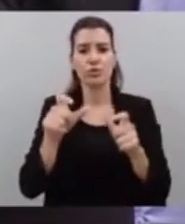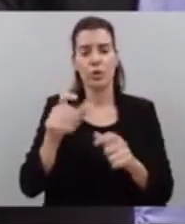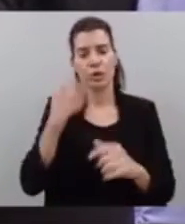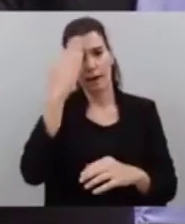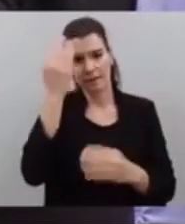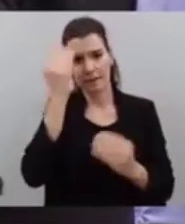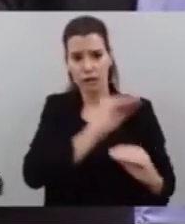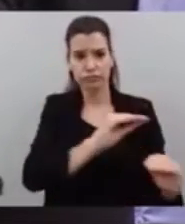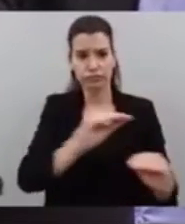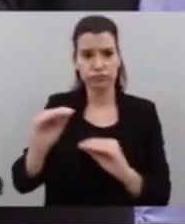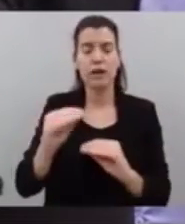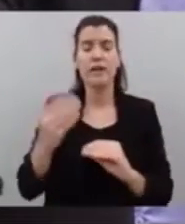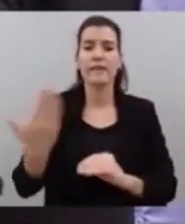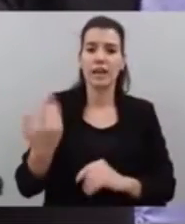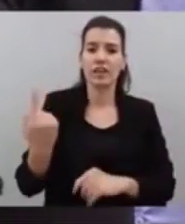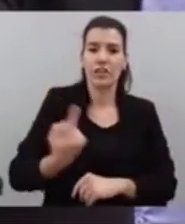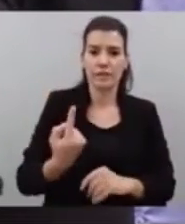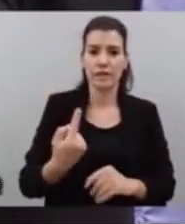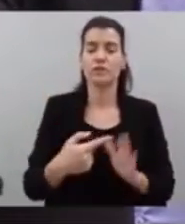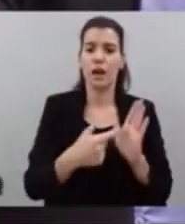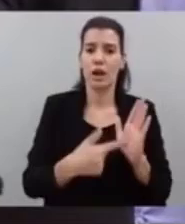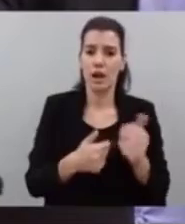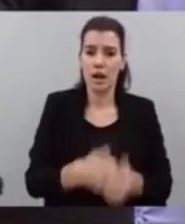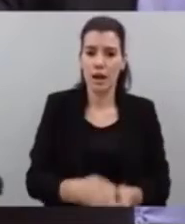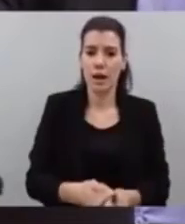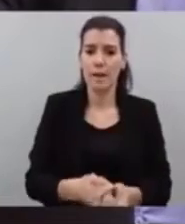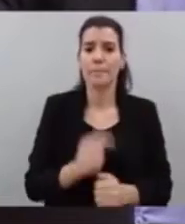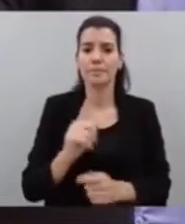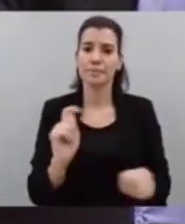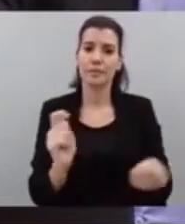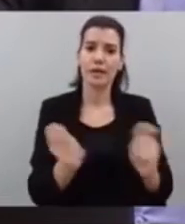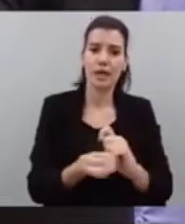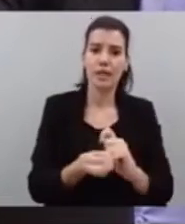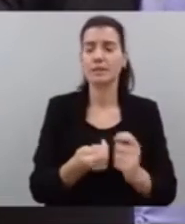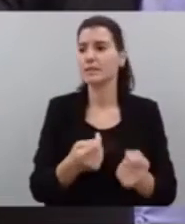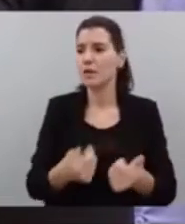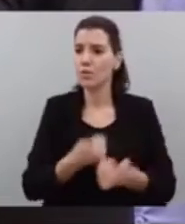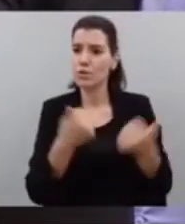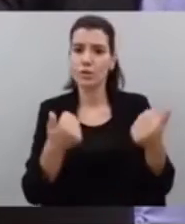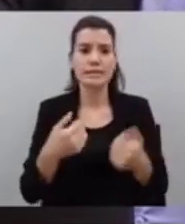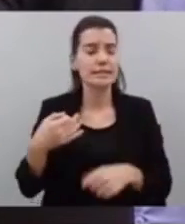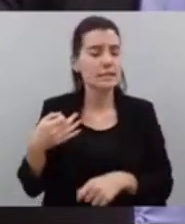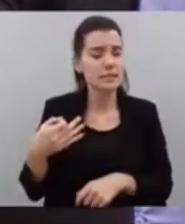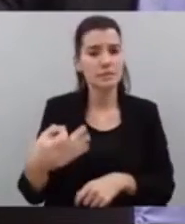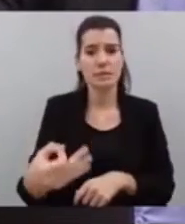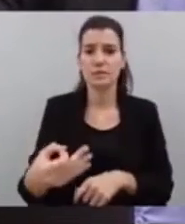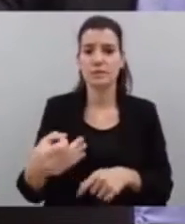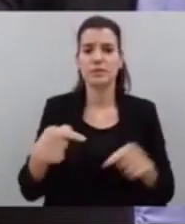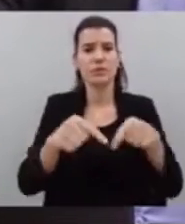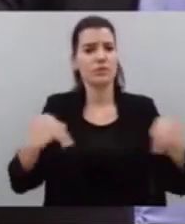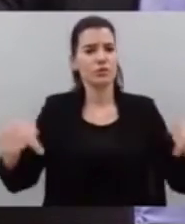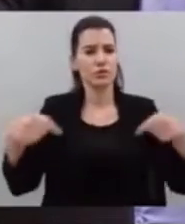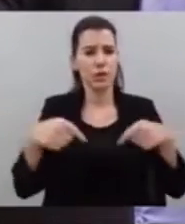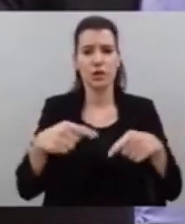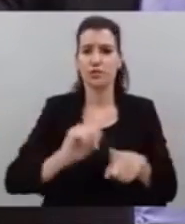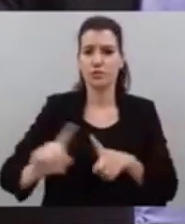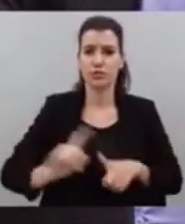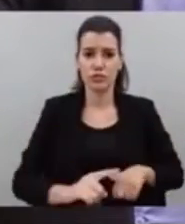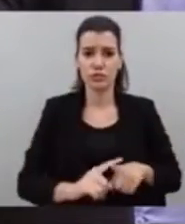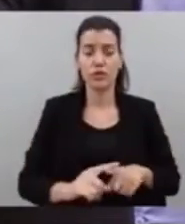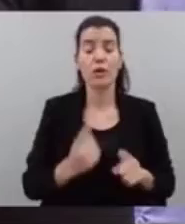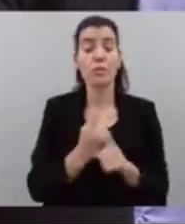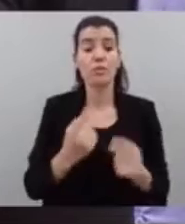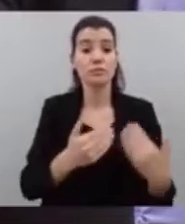dos deveres e direitos, implementar um ambiente de alteração e melhoria constante nas diferentes unidades orgânicas, pois compete aos